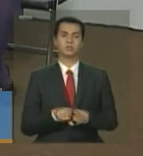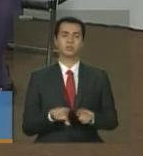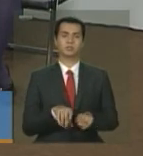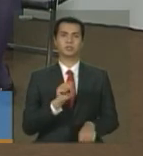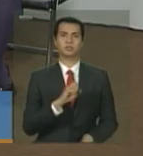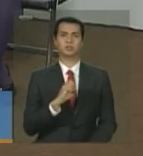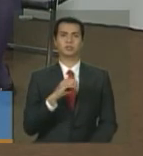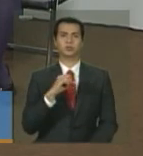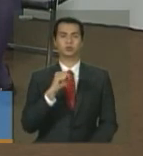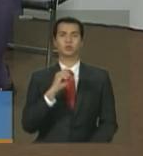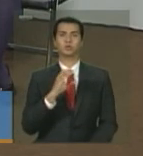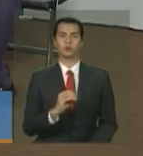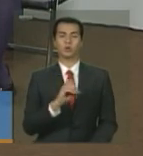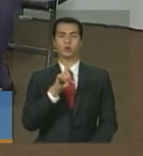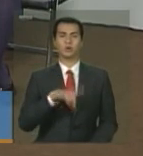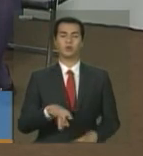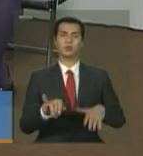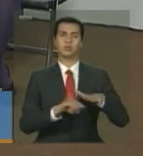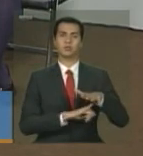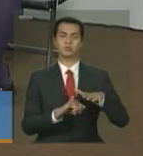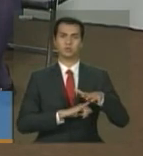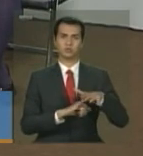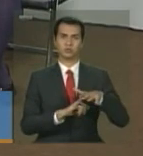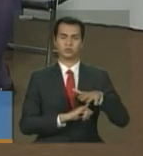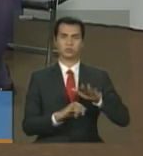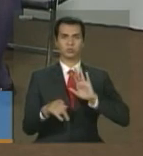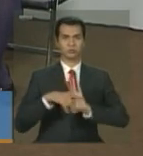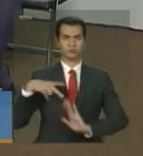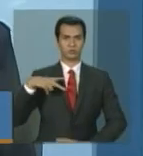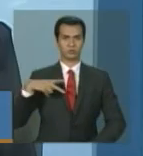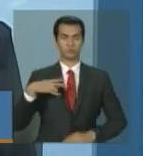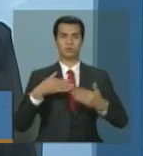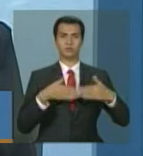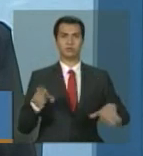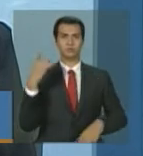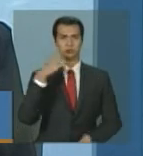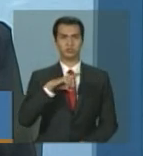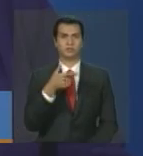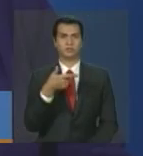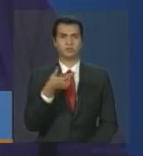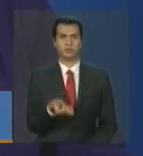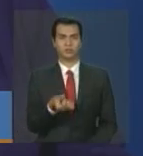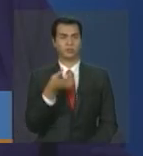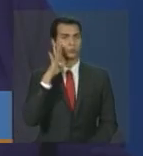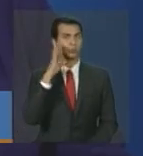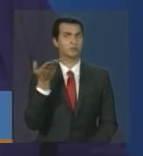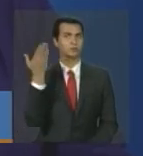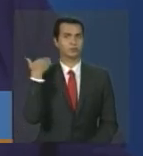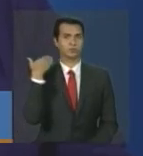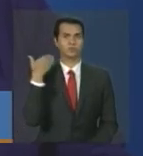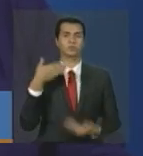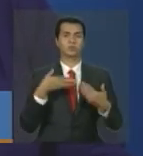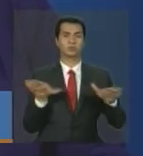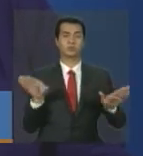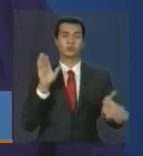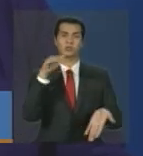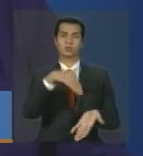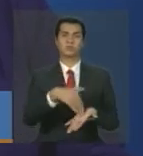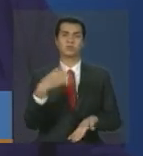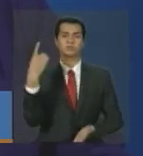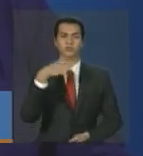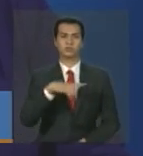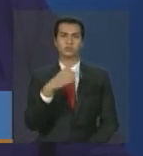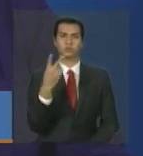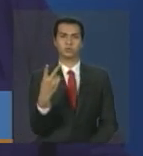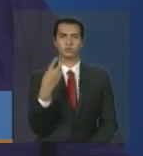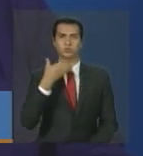das entidades privadas inscritas nos conselhos que abriu no dia 26 quarta-feira passada e que fica aberto